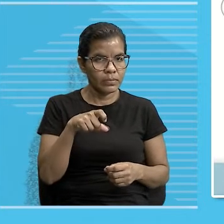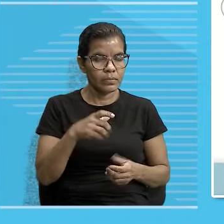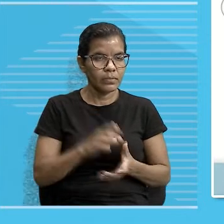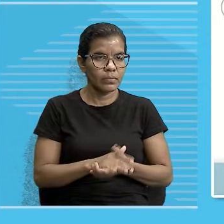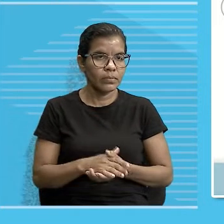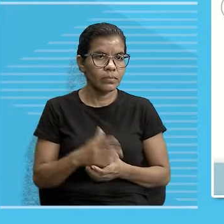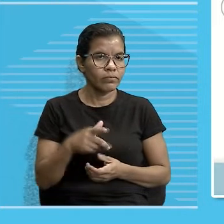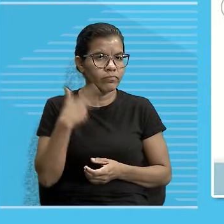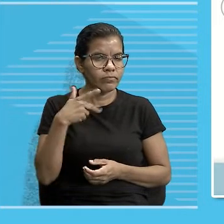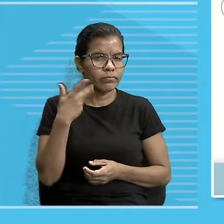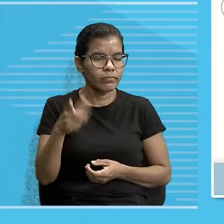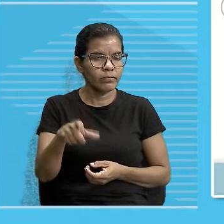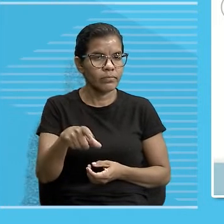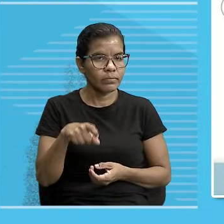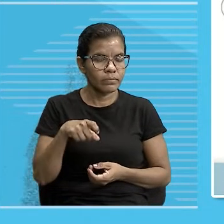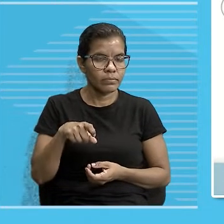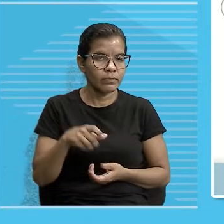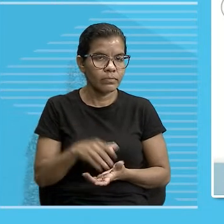De X.